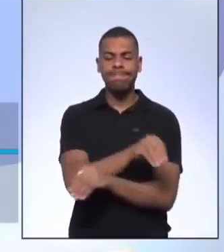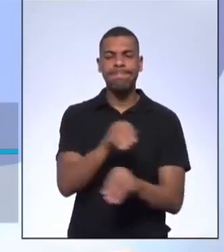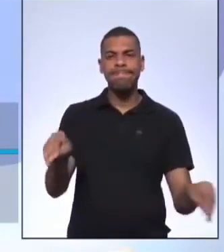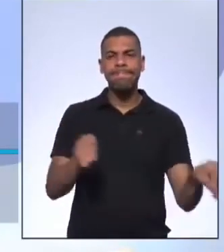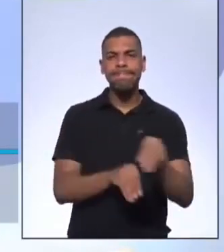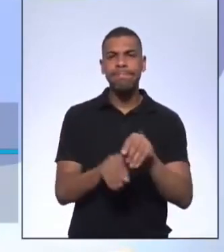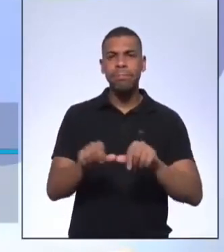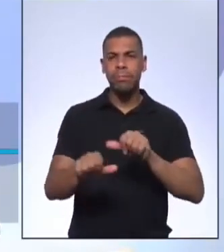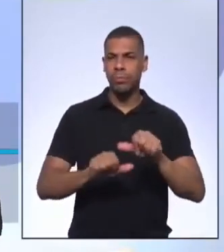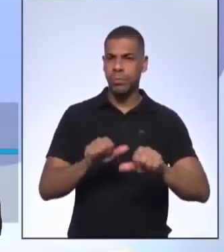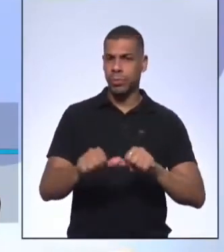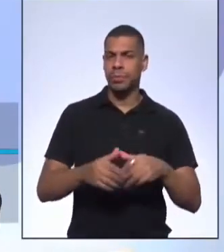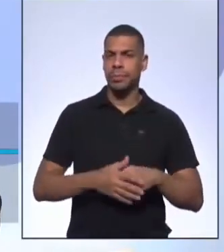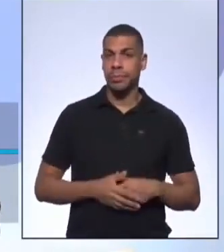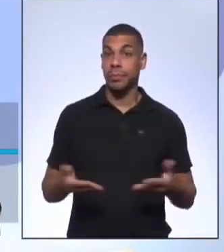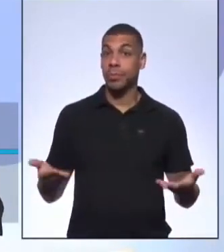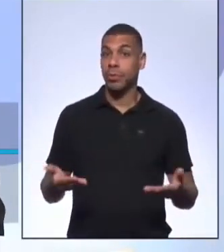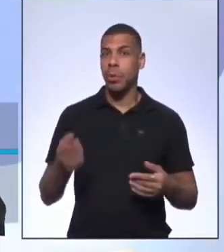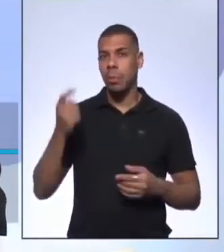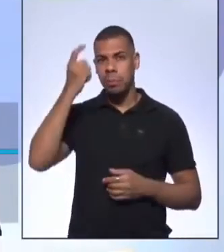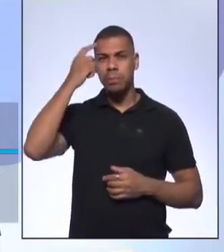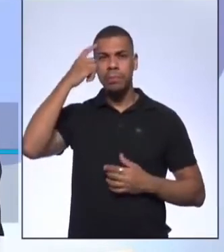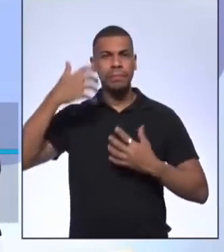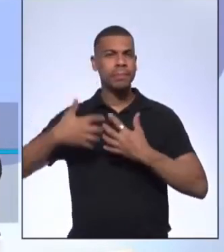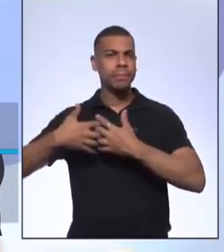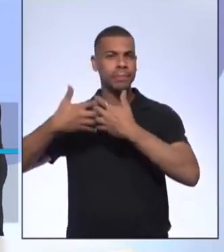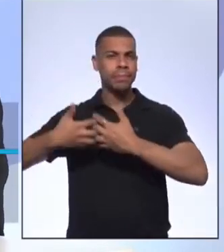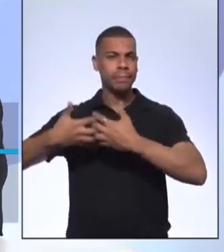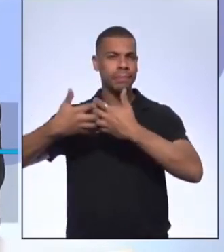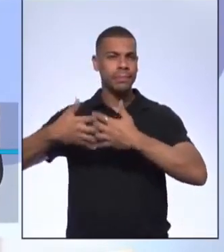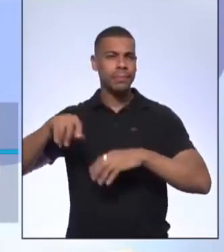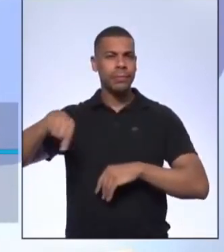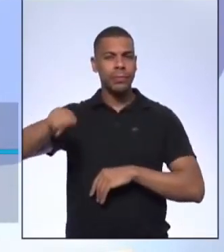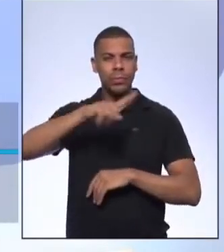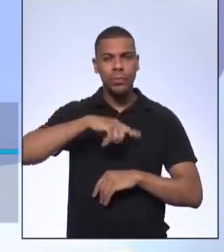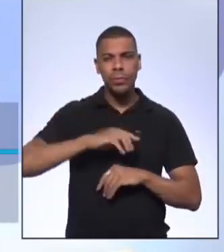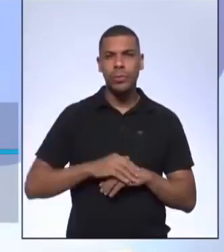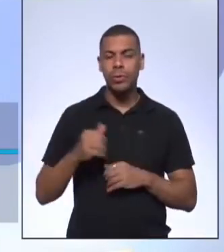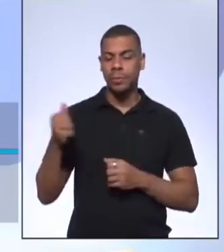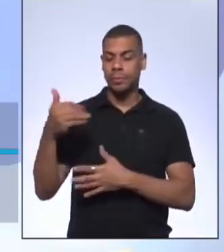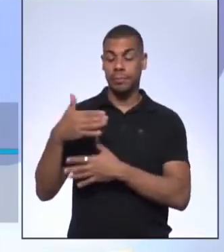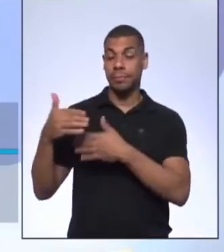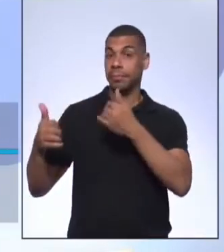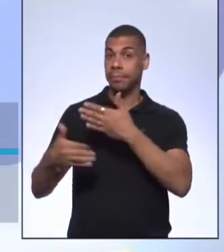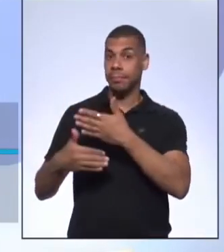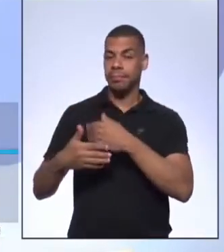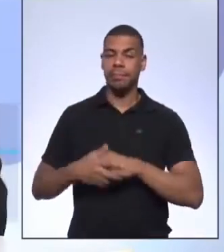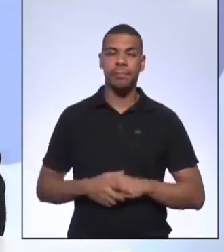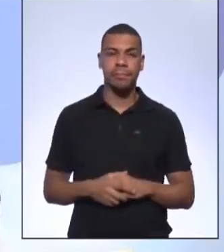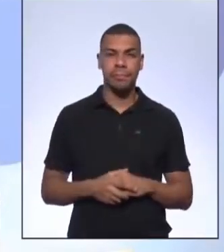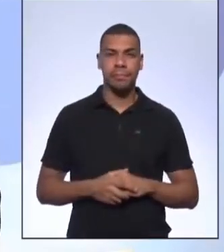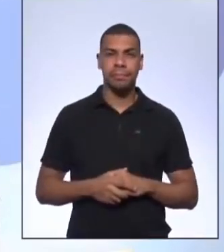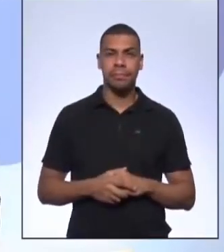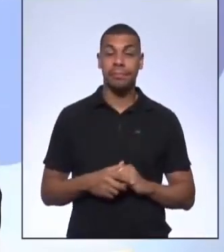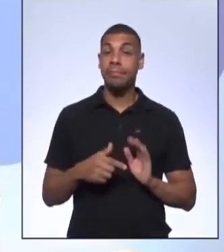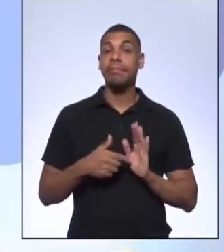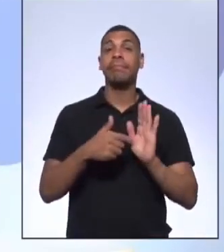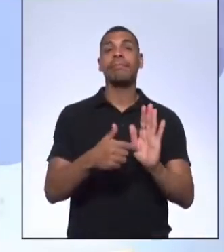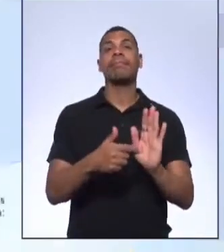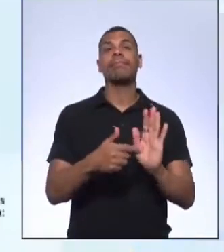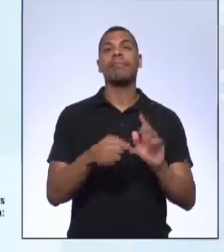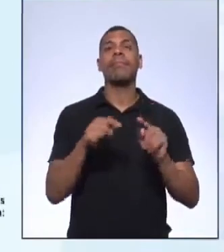no território. E para que a gente possa refletir, vai aparecer aí para vocês o nosso próximo slide, e ele traz exatamente